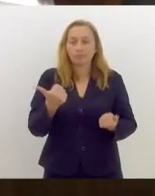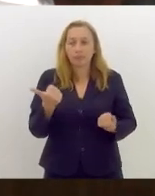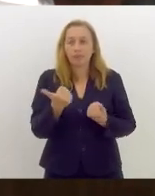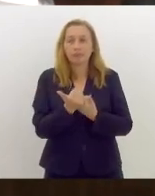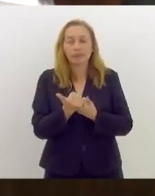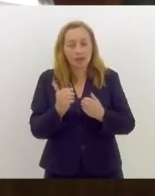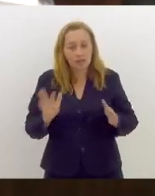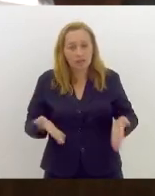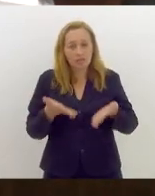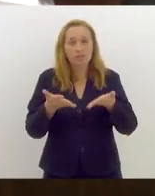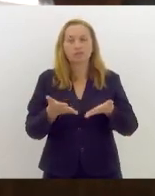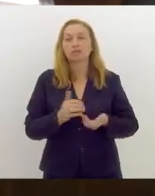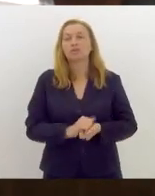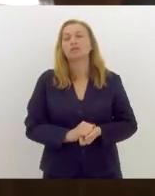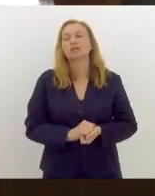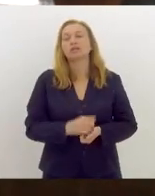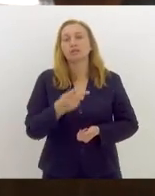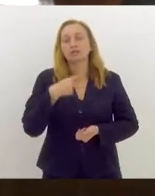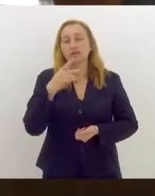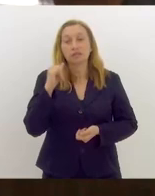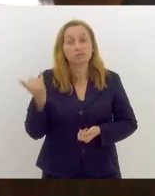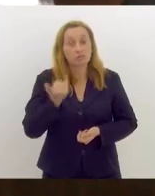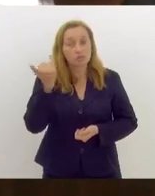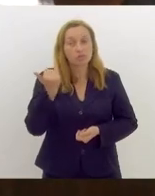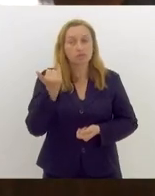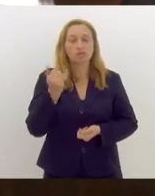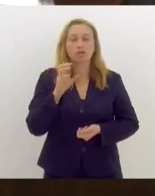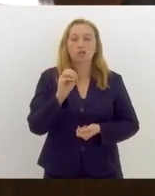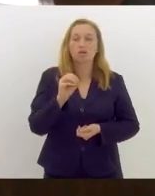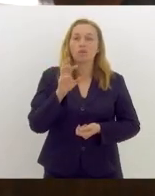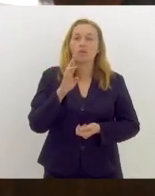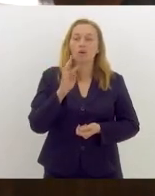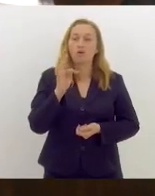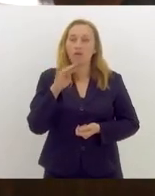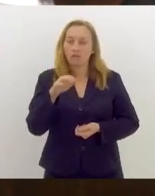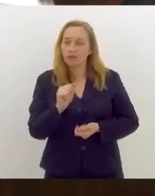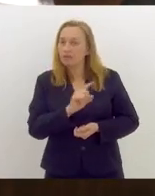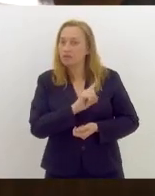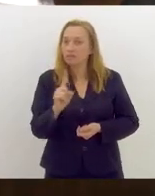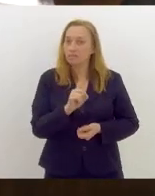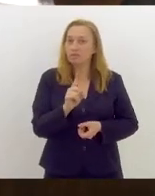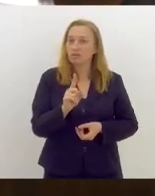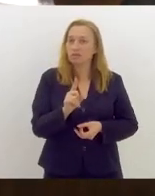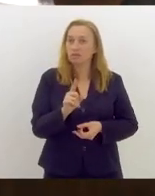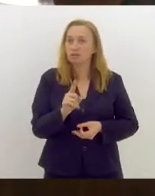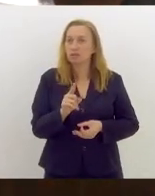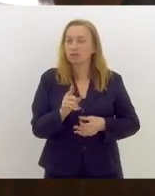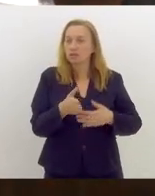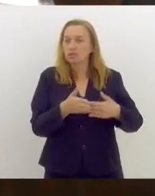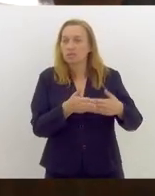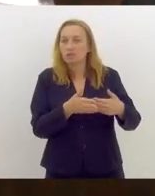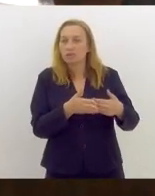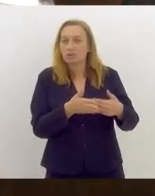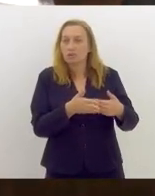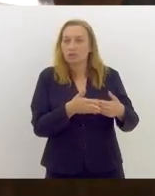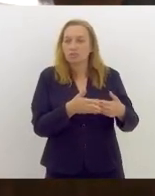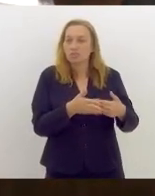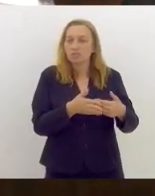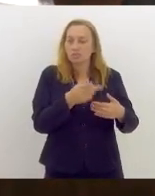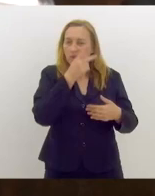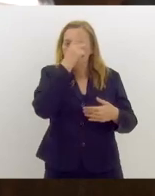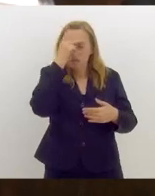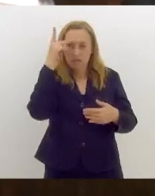apoiado destaco que é importante que as hortas não sejam feitas por jardineiros contratados